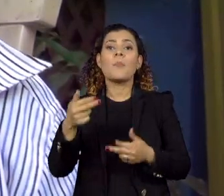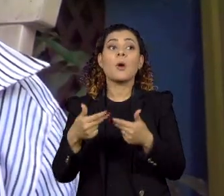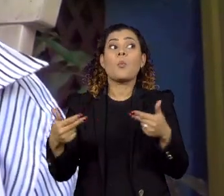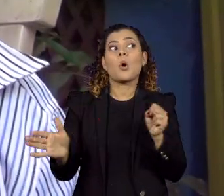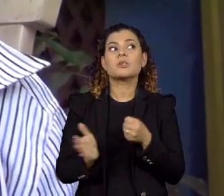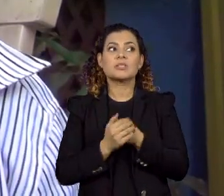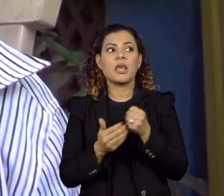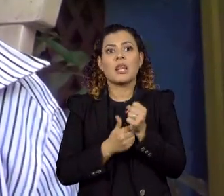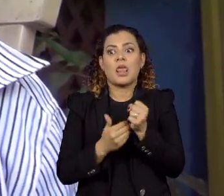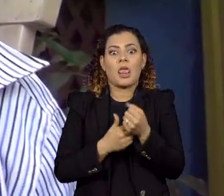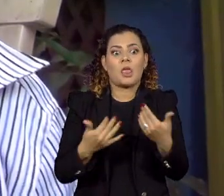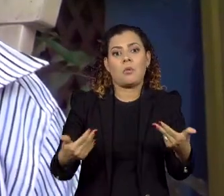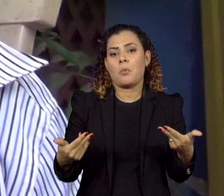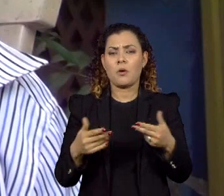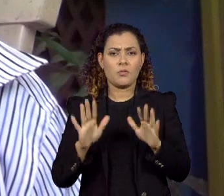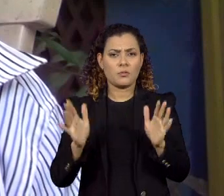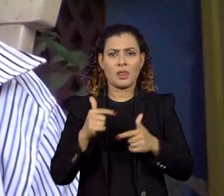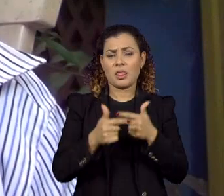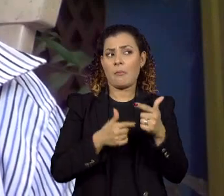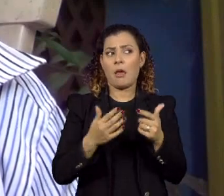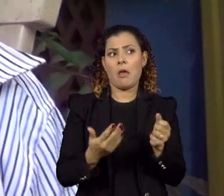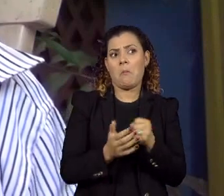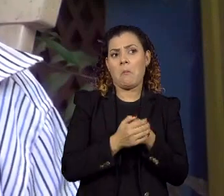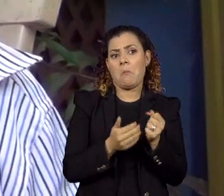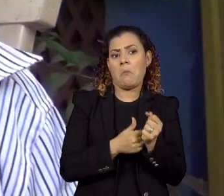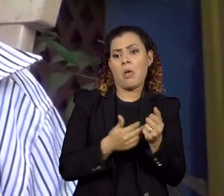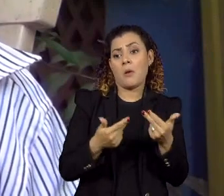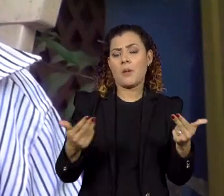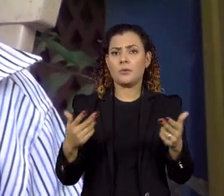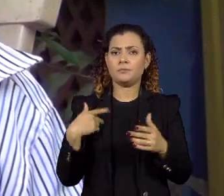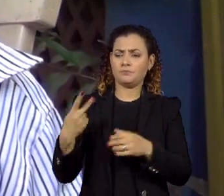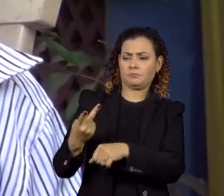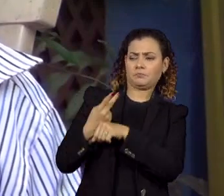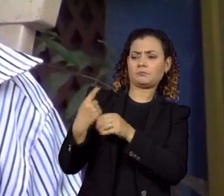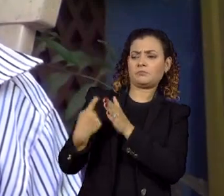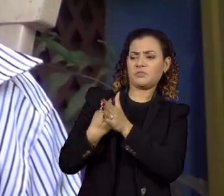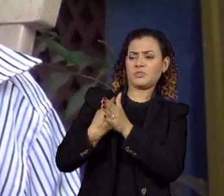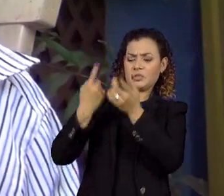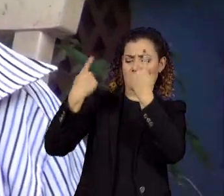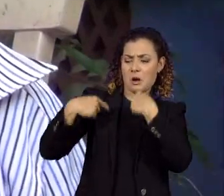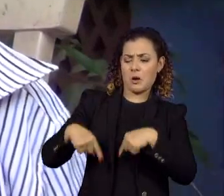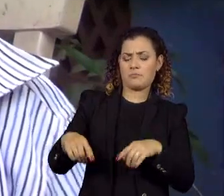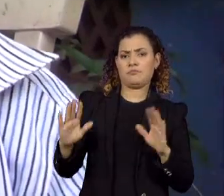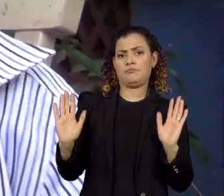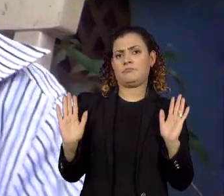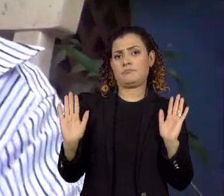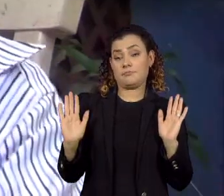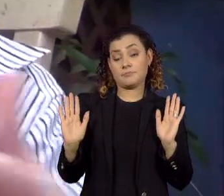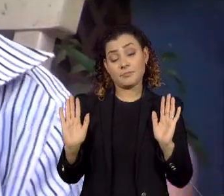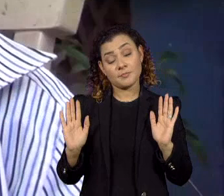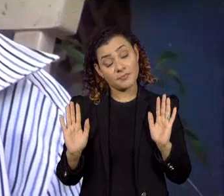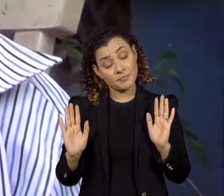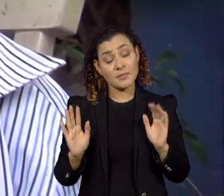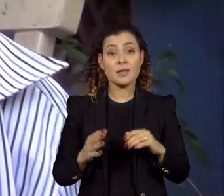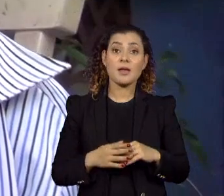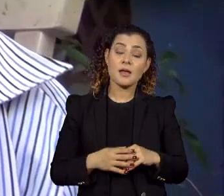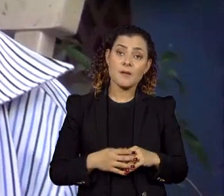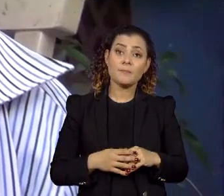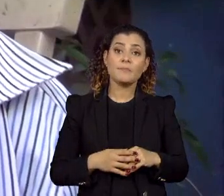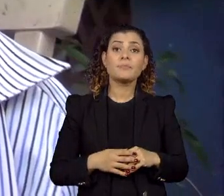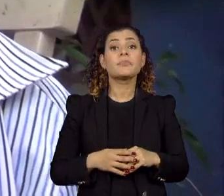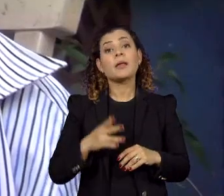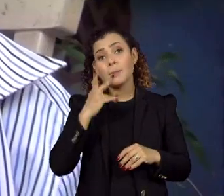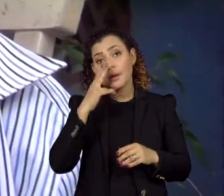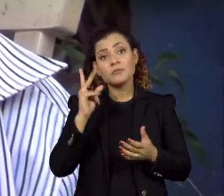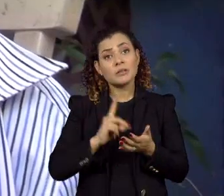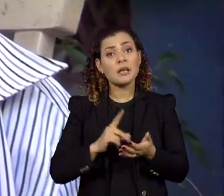misteriosas. Trabalhava em níveis subversivos. O pessoal em volta de mim